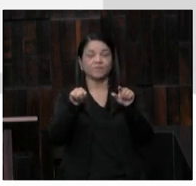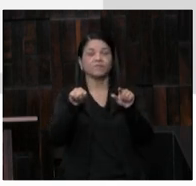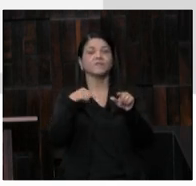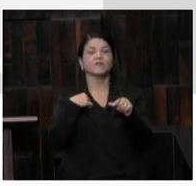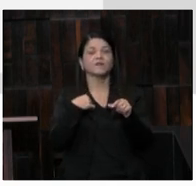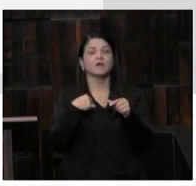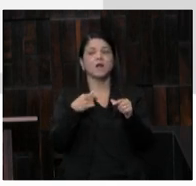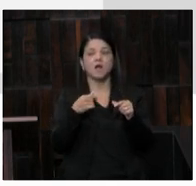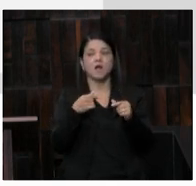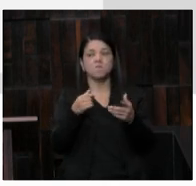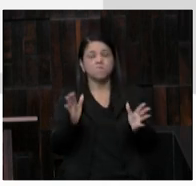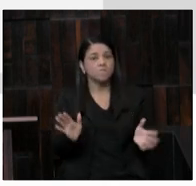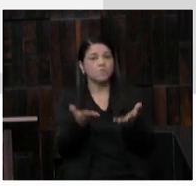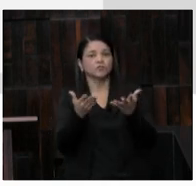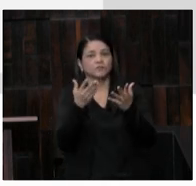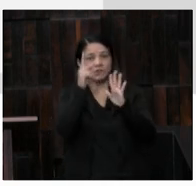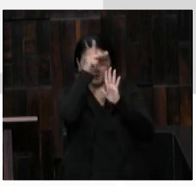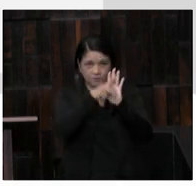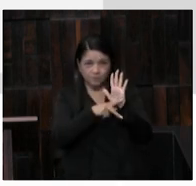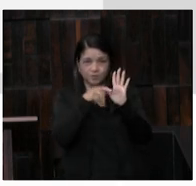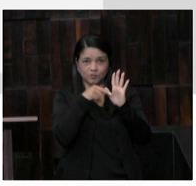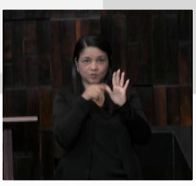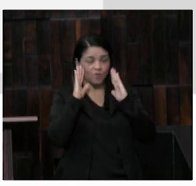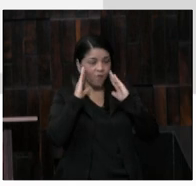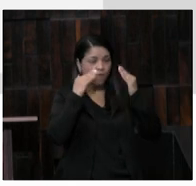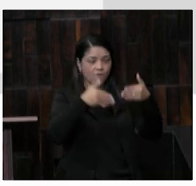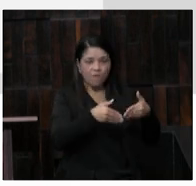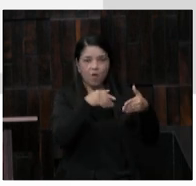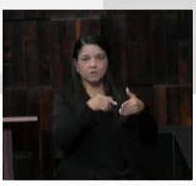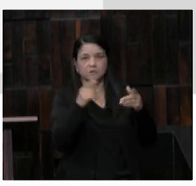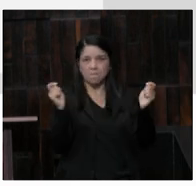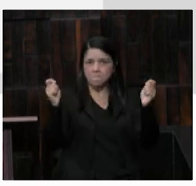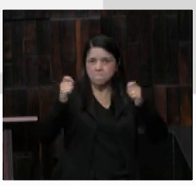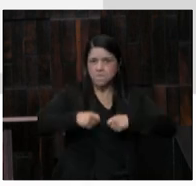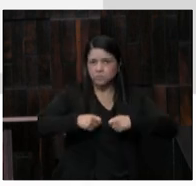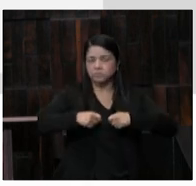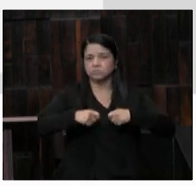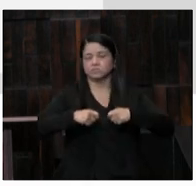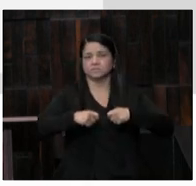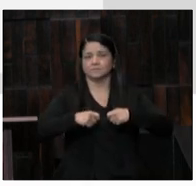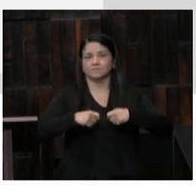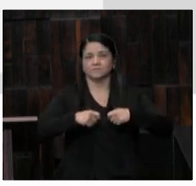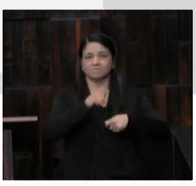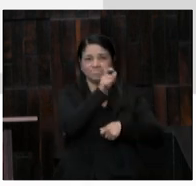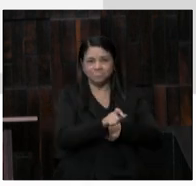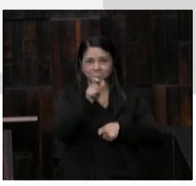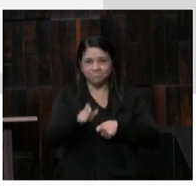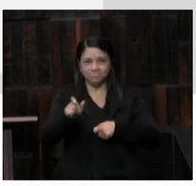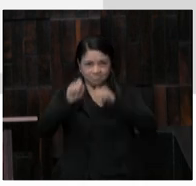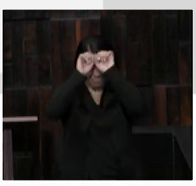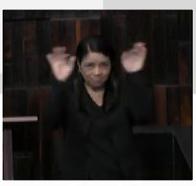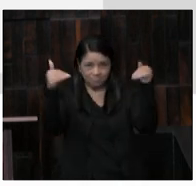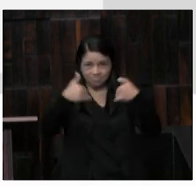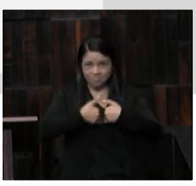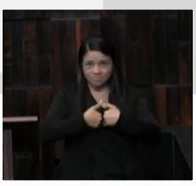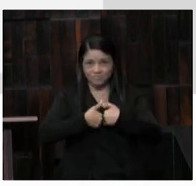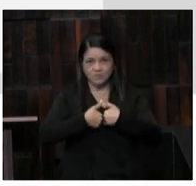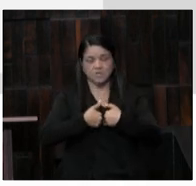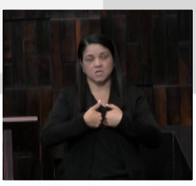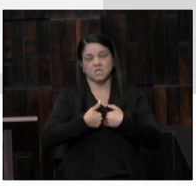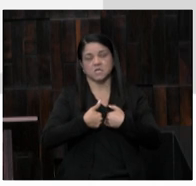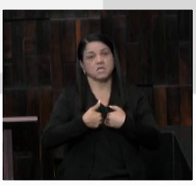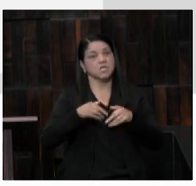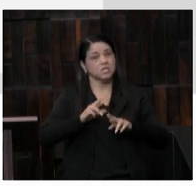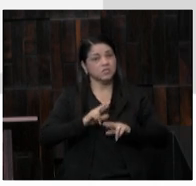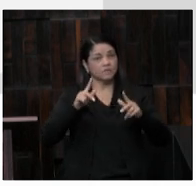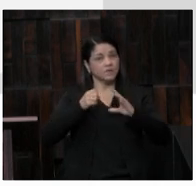pouco da motivação para esse projeto, a gente foca nas potencialidades, né, dos indivíduos autistas e não nas deficiências que eles